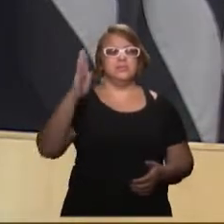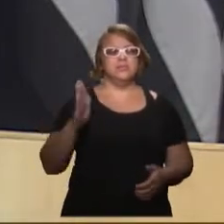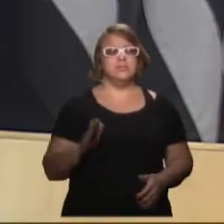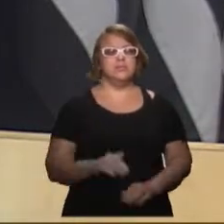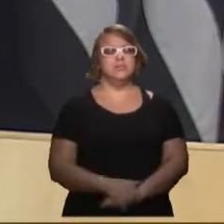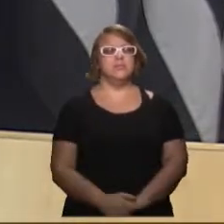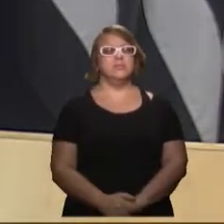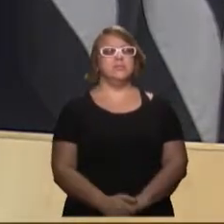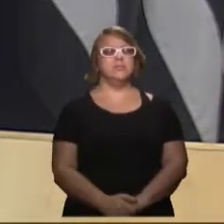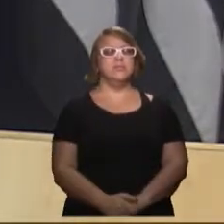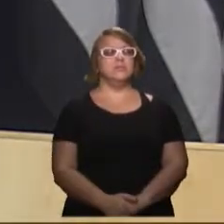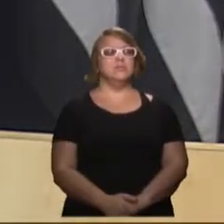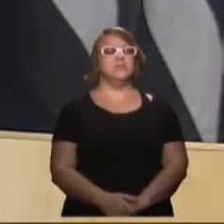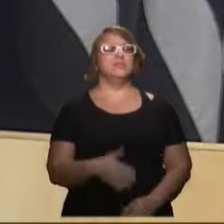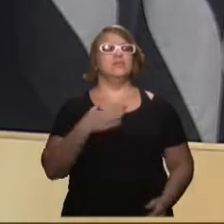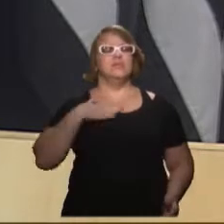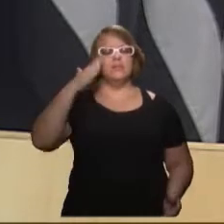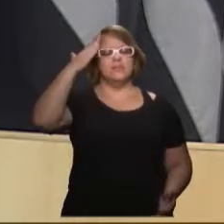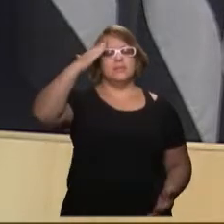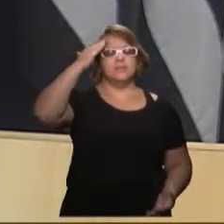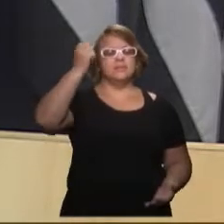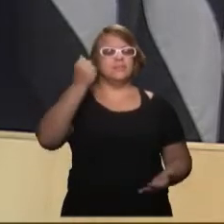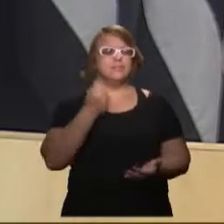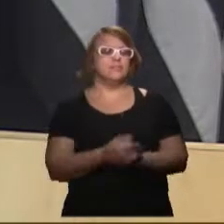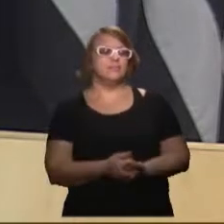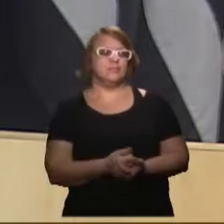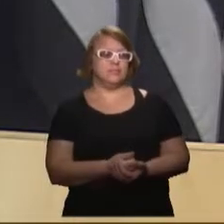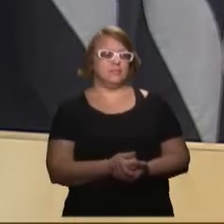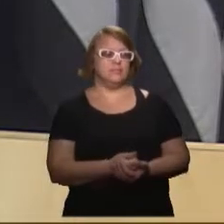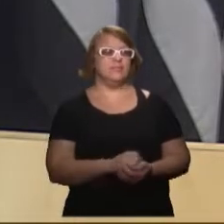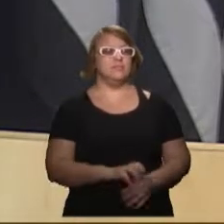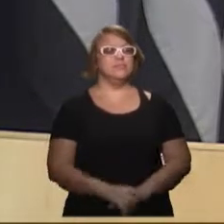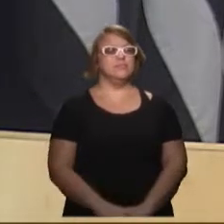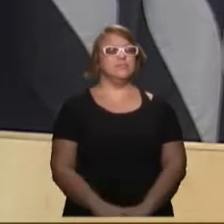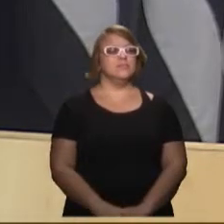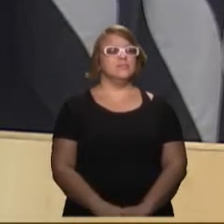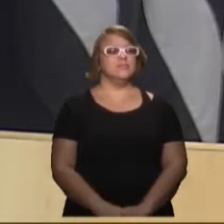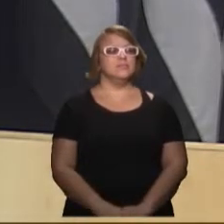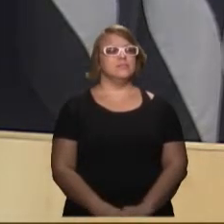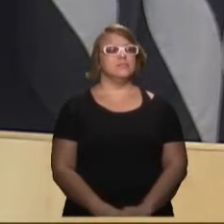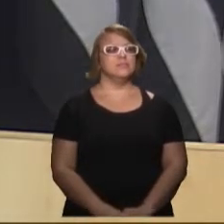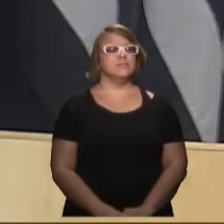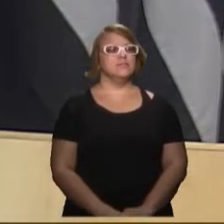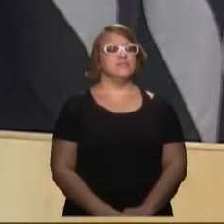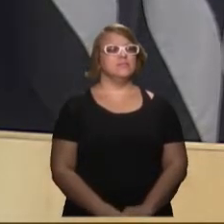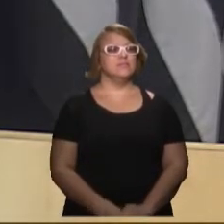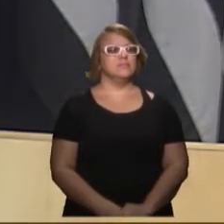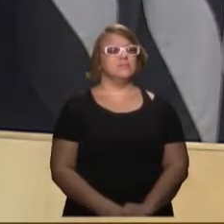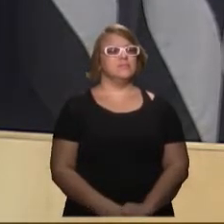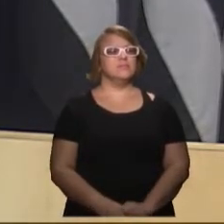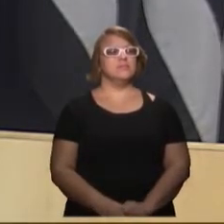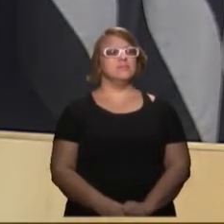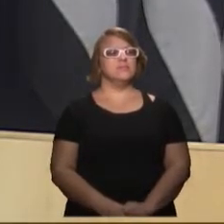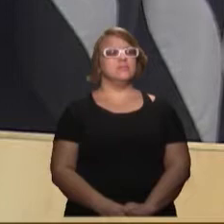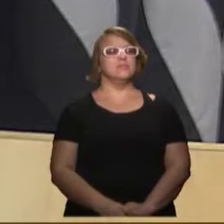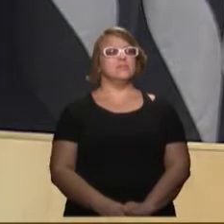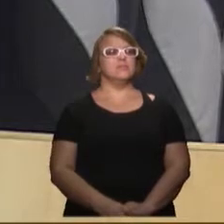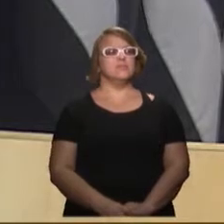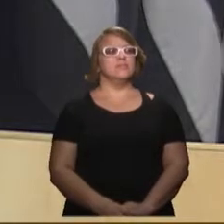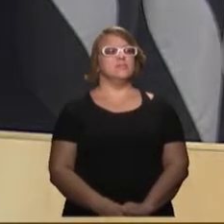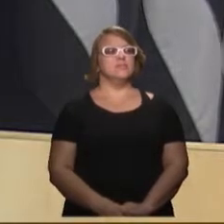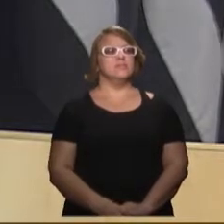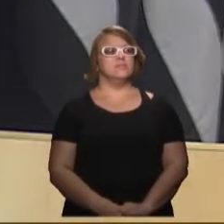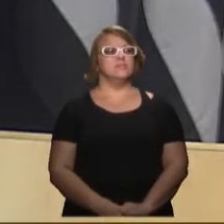abre muito, quanto que vai ser o investimento? E aí a minha preocupação também é que, de uma certa forma, eu